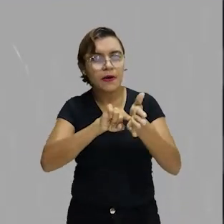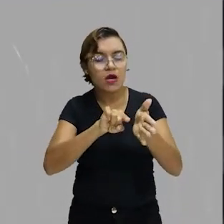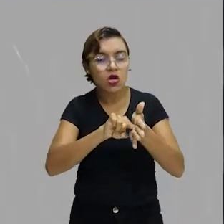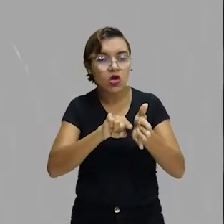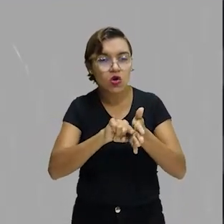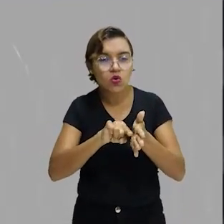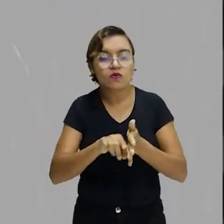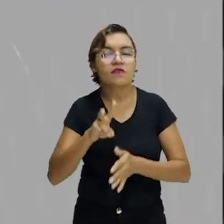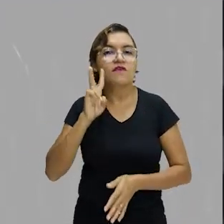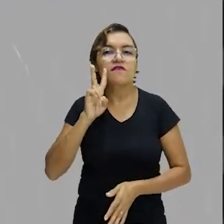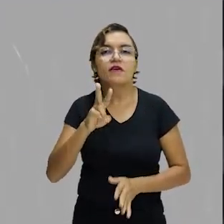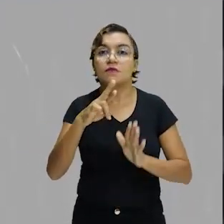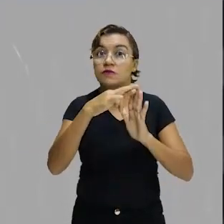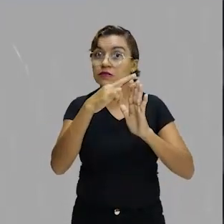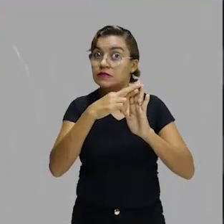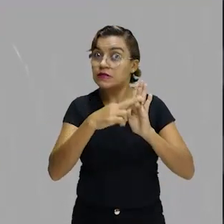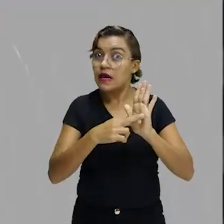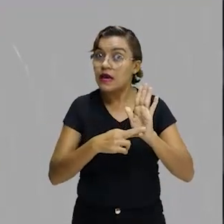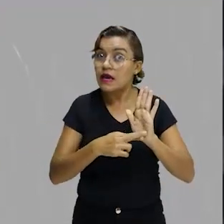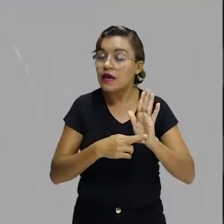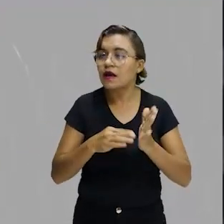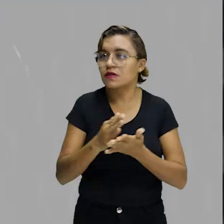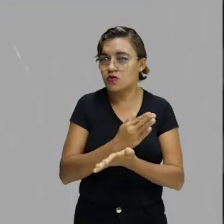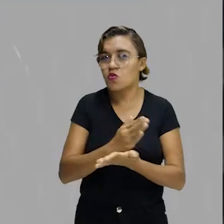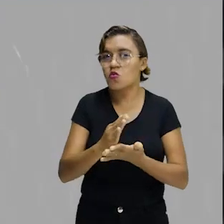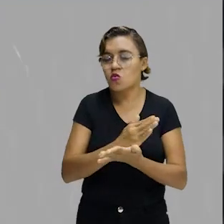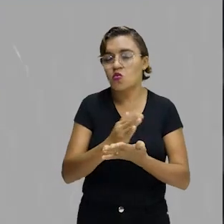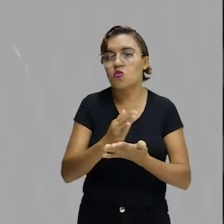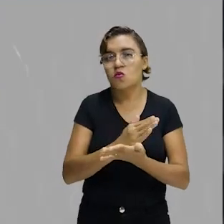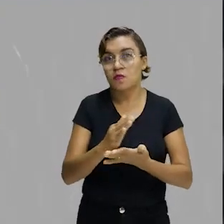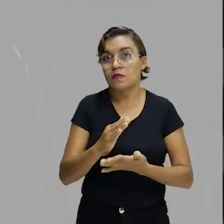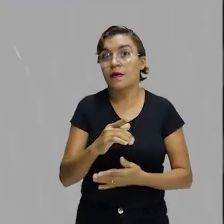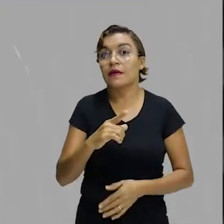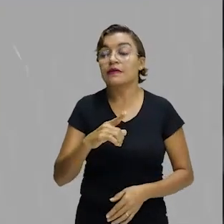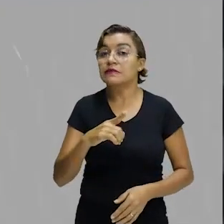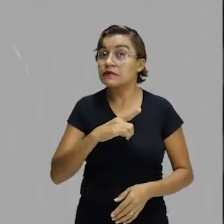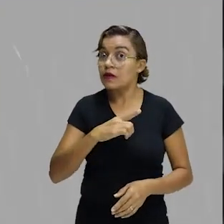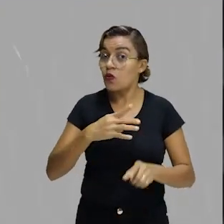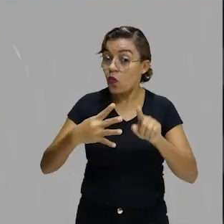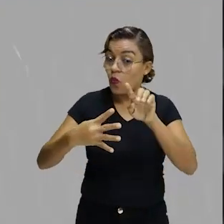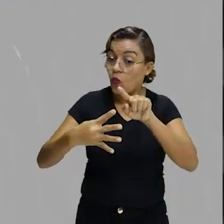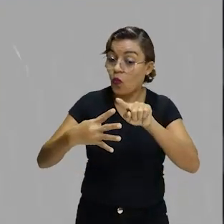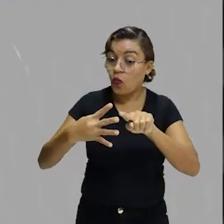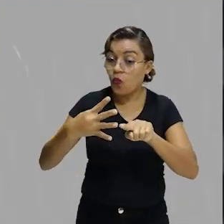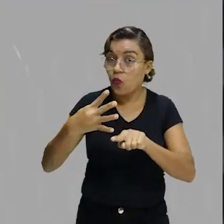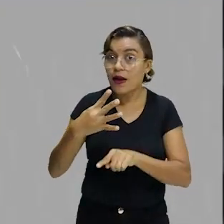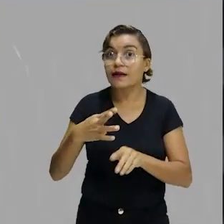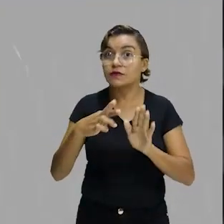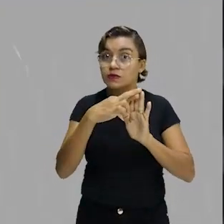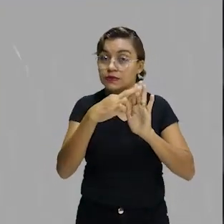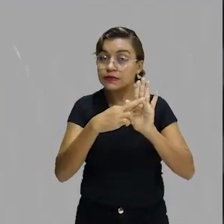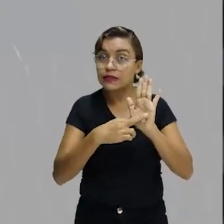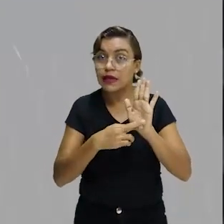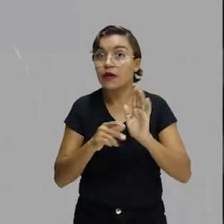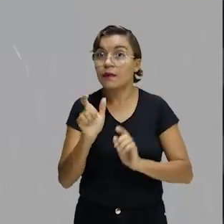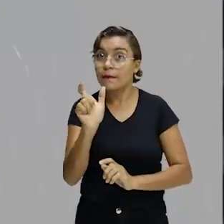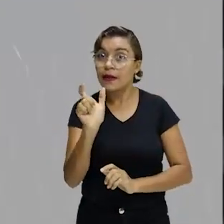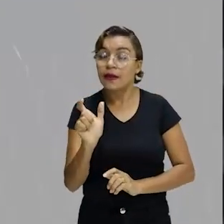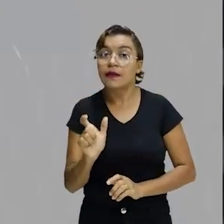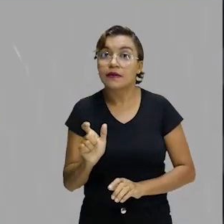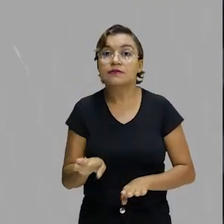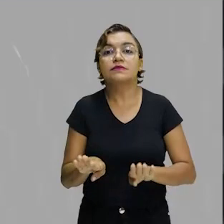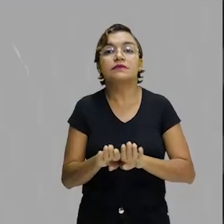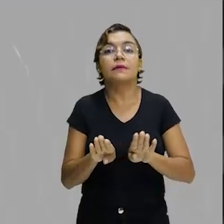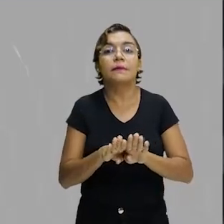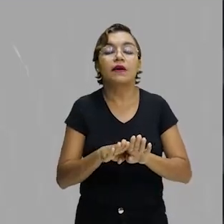As regras, algumas delas, obviamente, né? Porque nós temos 4 regras para termos e 4 regras